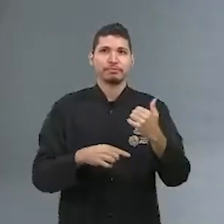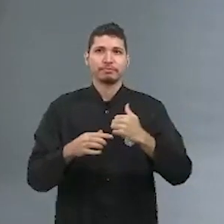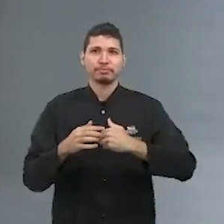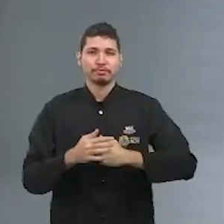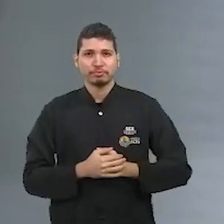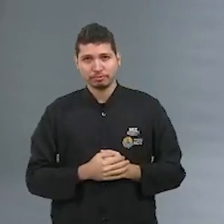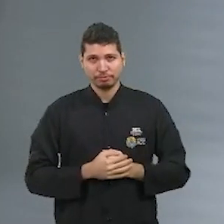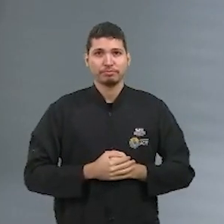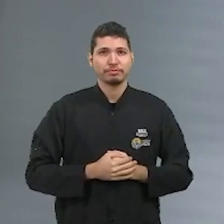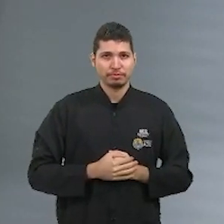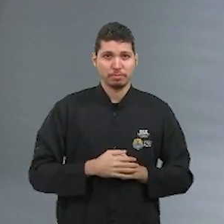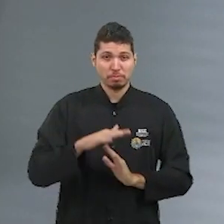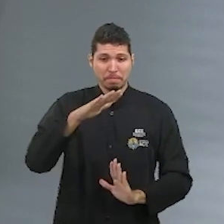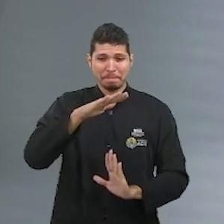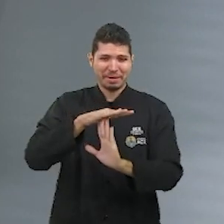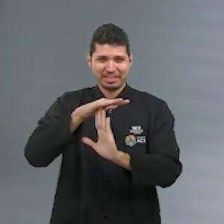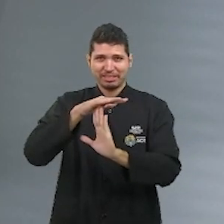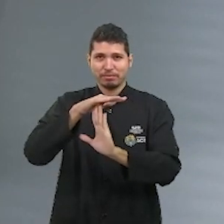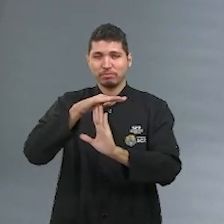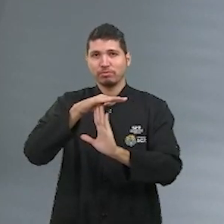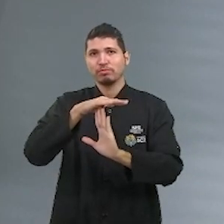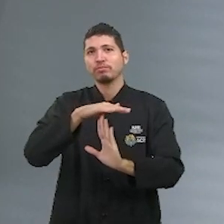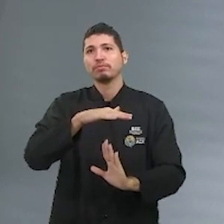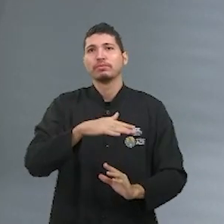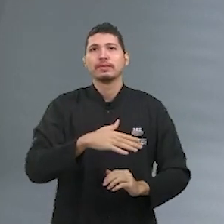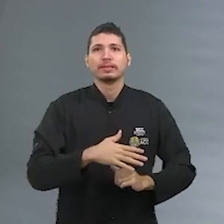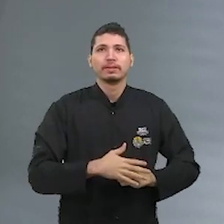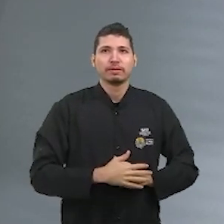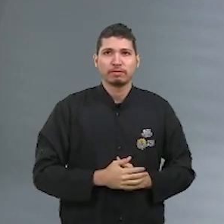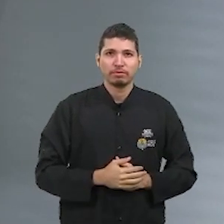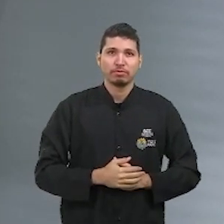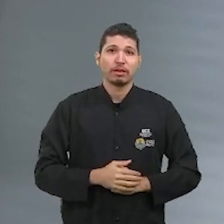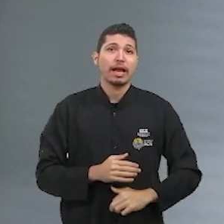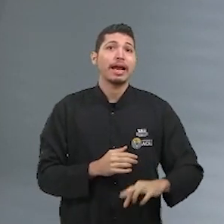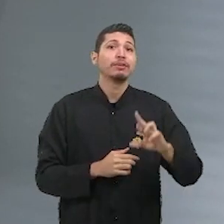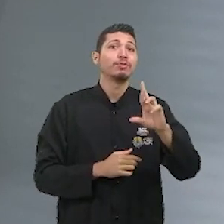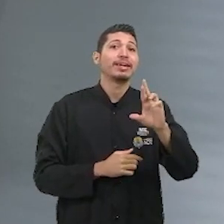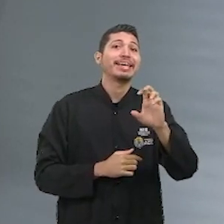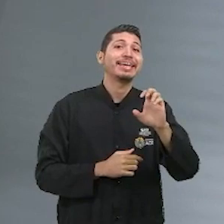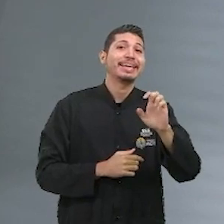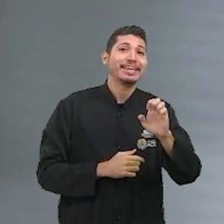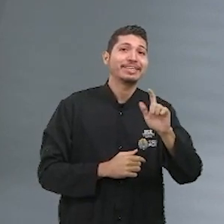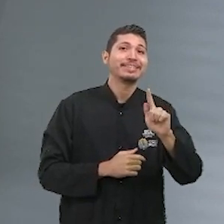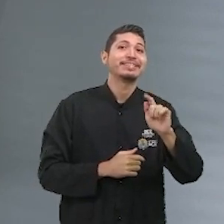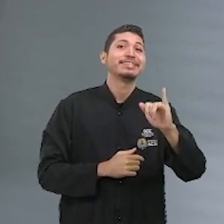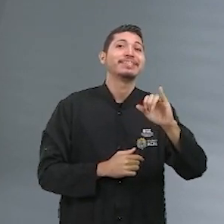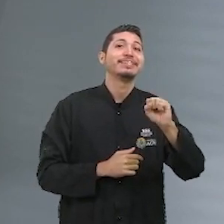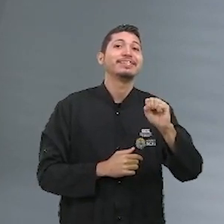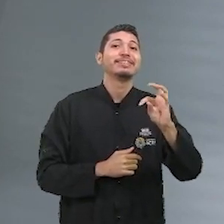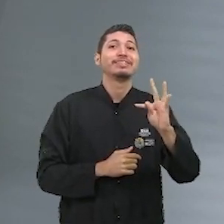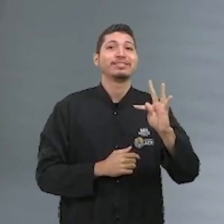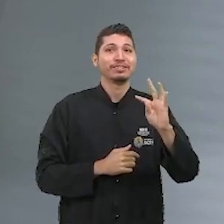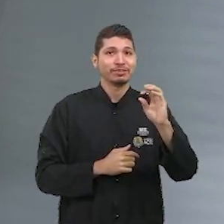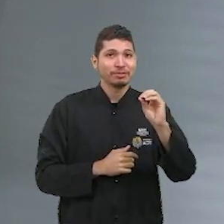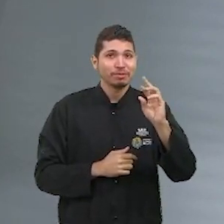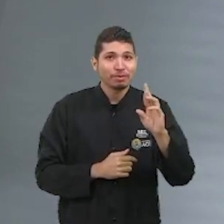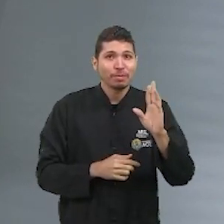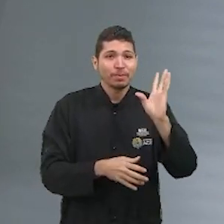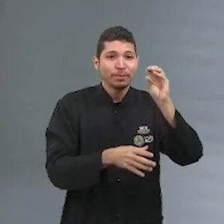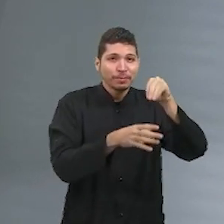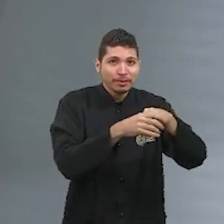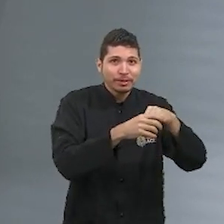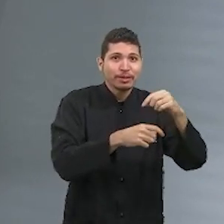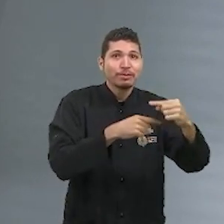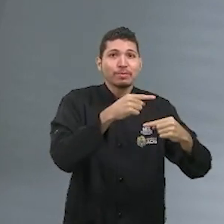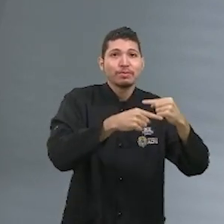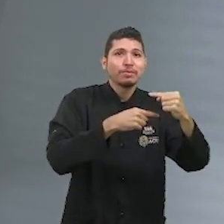tensão máxima dele. Aí, nós temos um resistor. O que que o resistor faz? Eu estou falando do resistor interno aqui dentro do gerador.